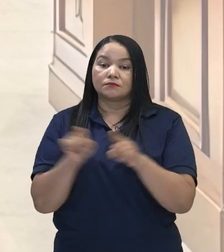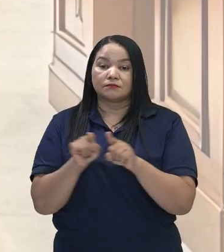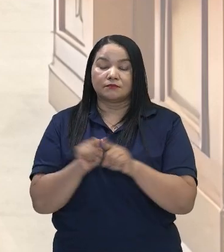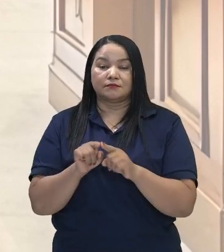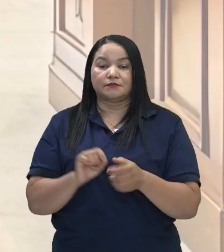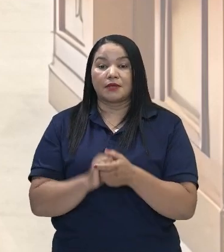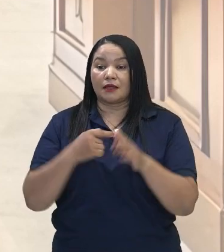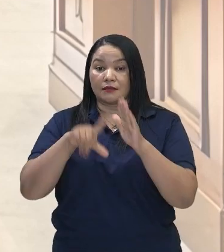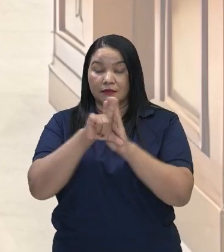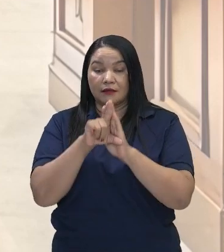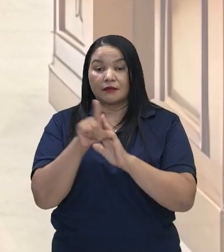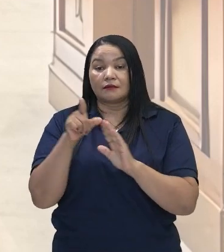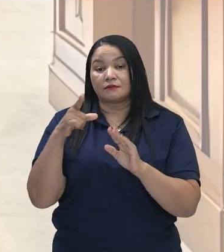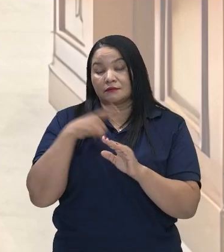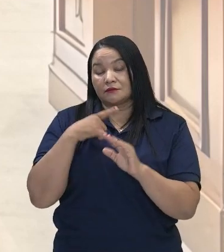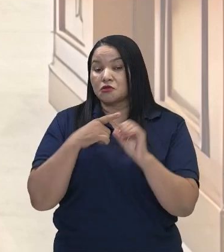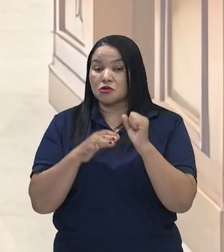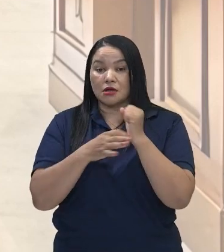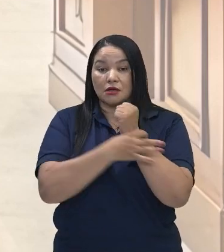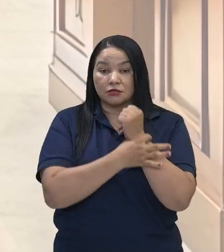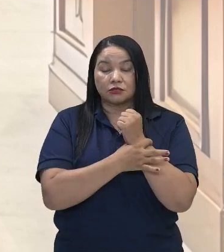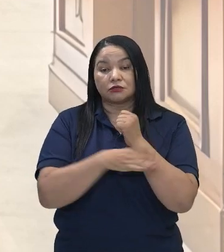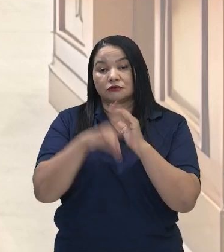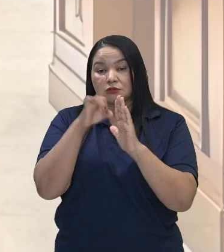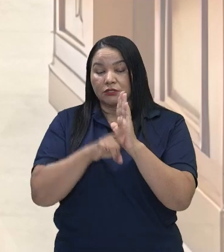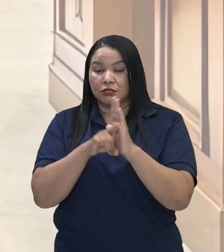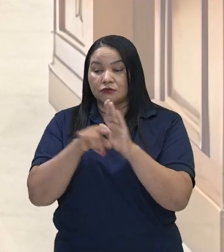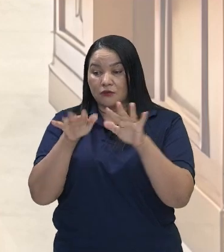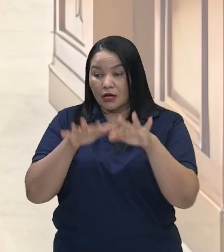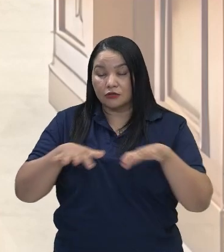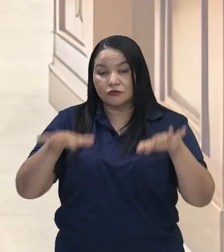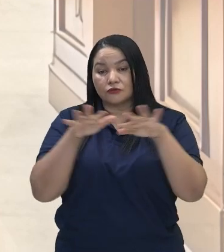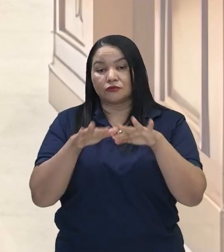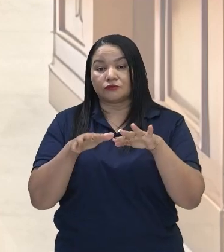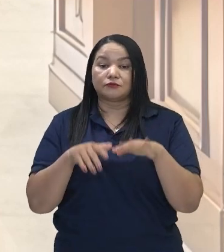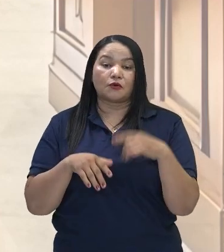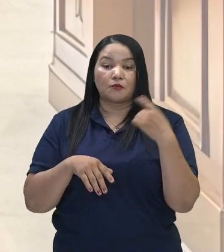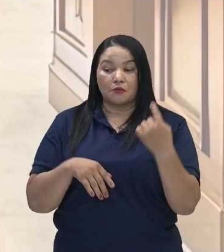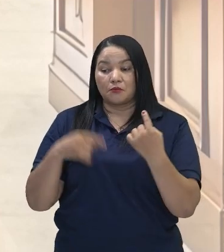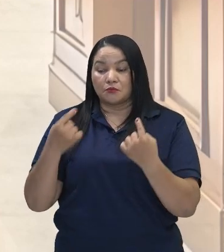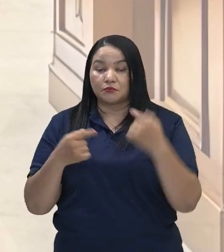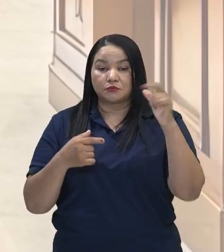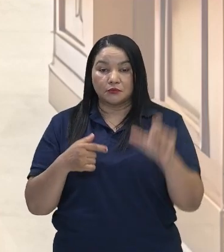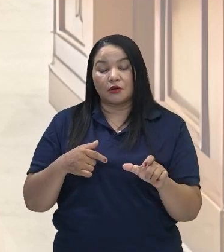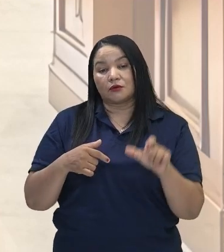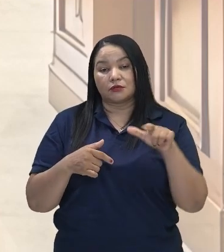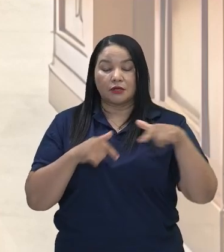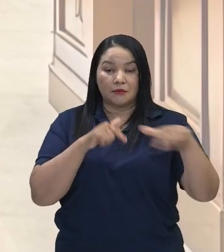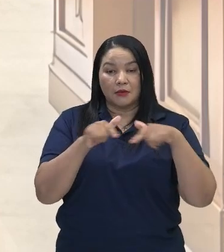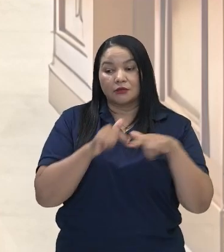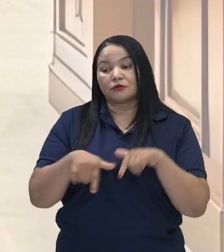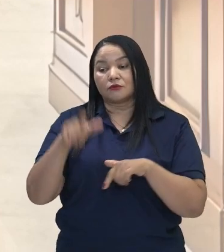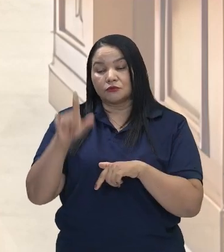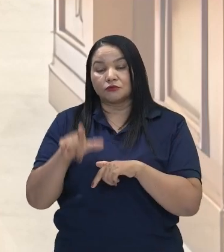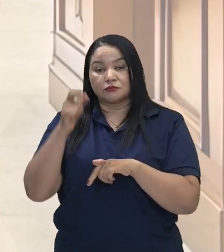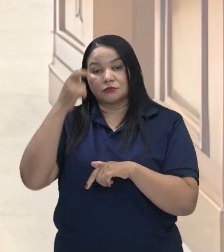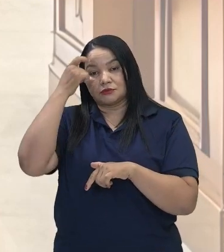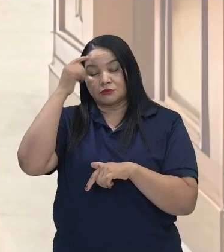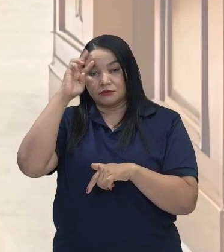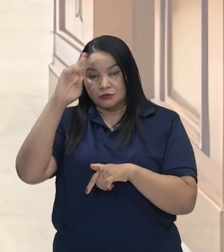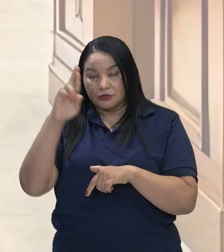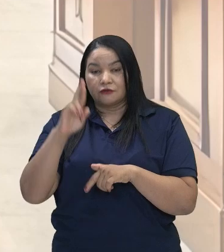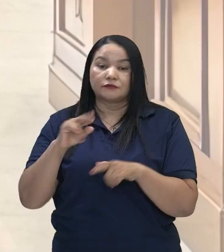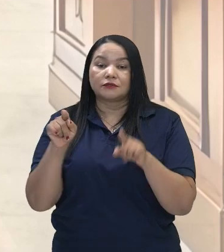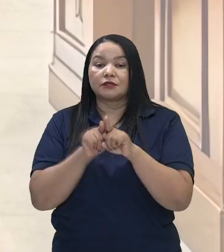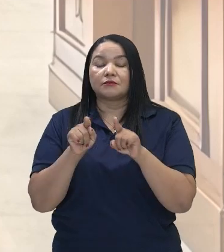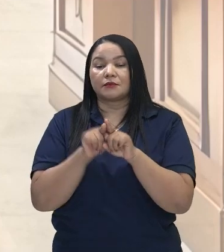para garantir, como eu disse, o direito a todos, tanto o patrão quanto o trabalhador. Muito bem. Agradeço aqui a sua participação, os